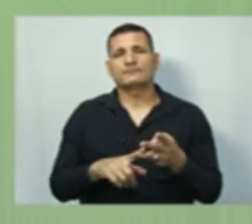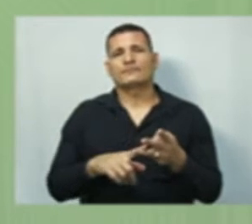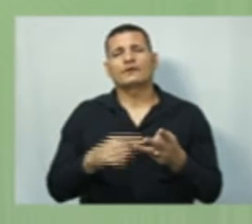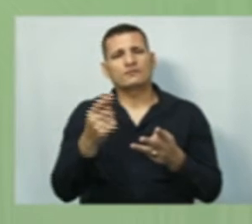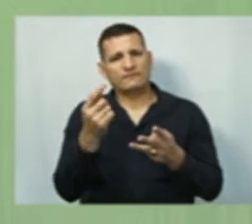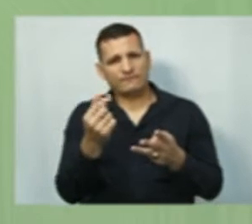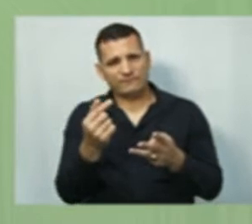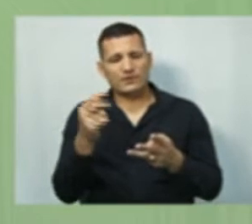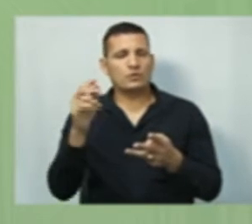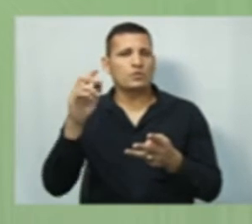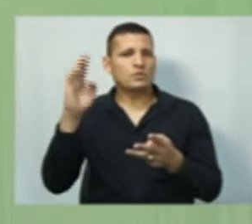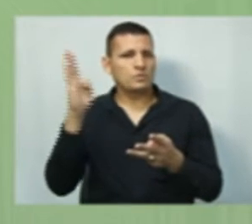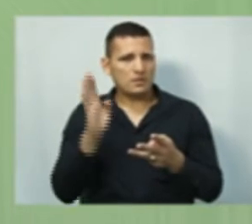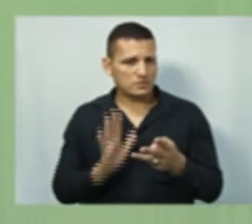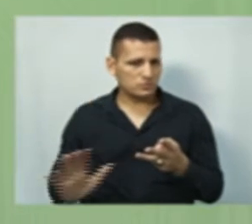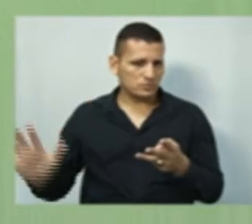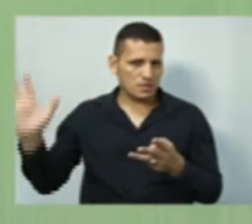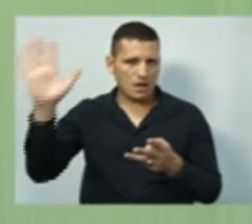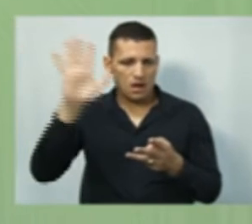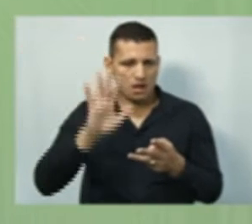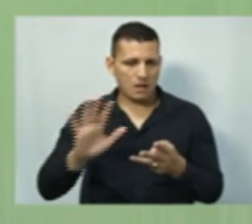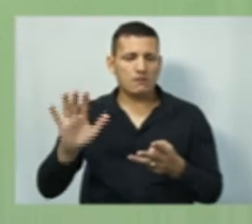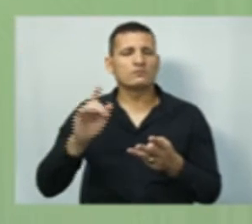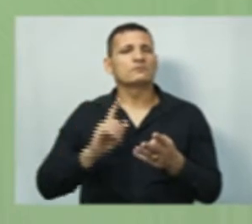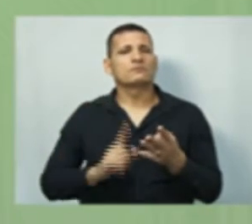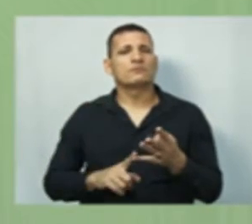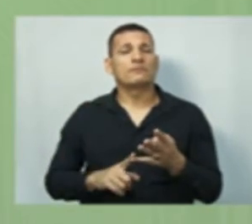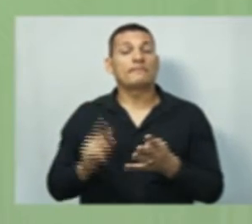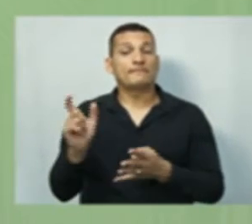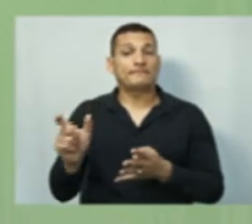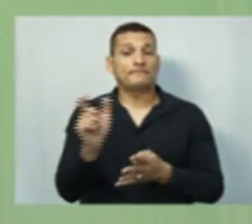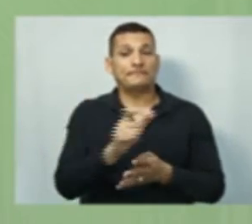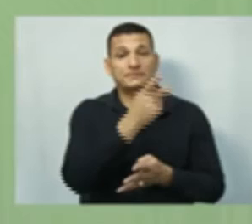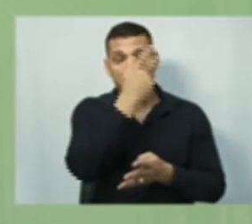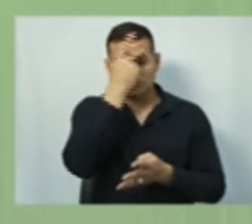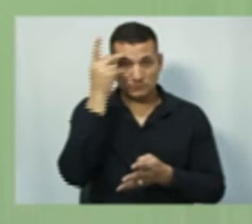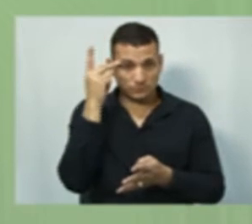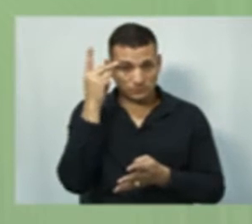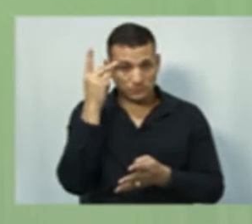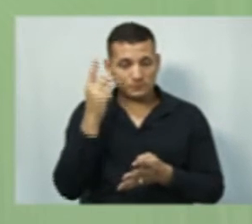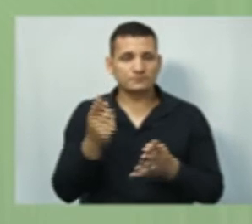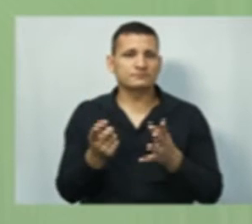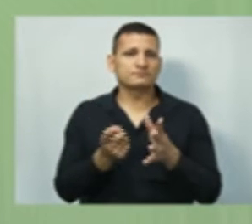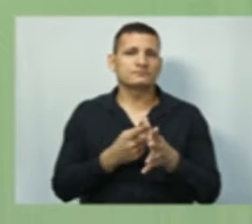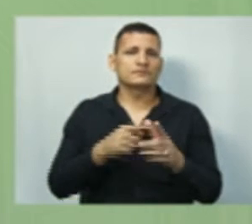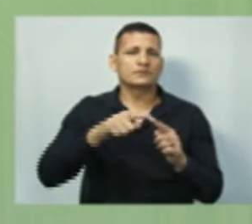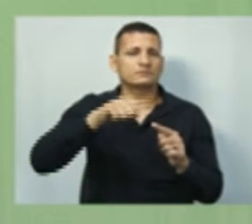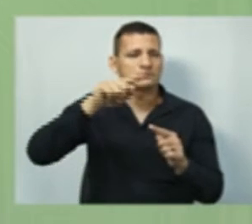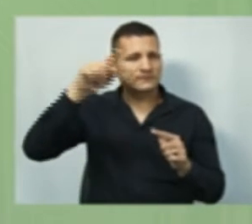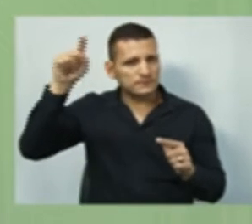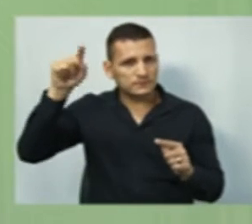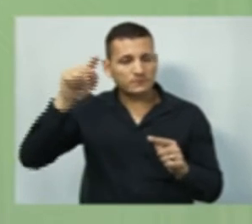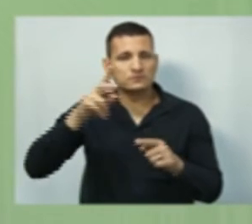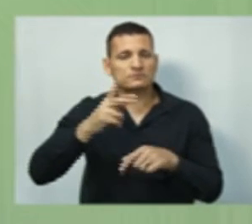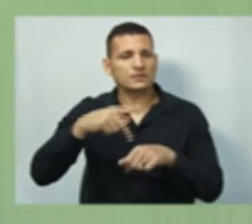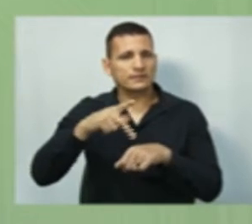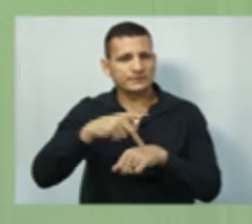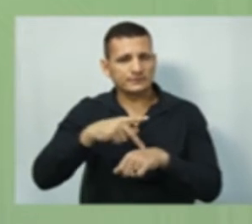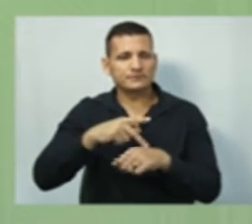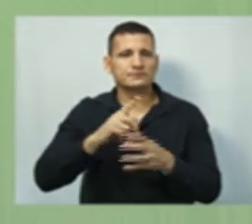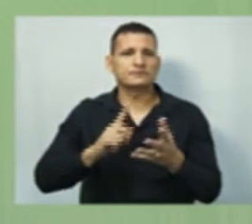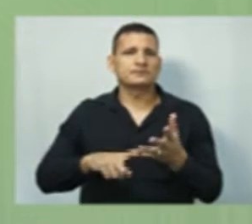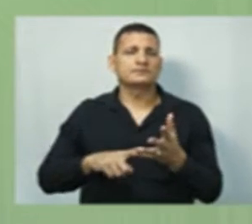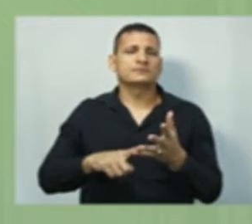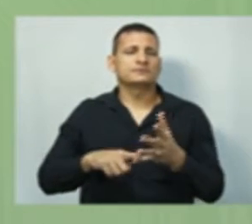a renda por pessoa, que é a renda per capita, a inflação do país, a taxa de emprego do país. A unidade de referência